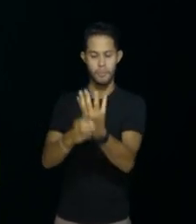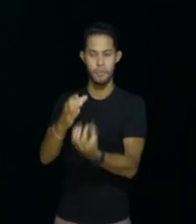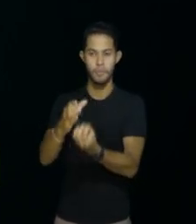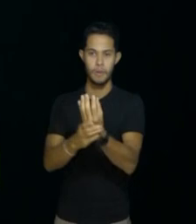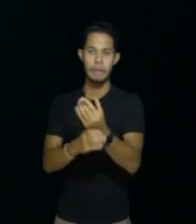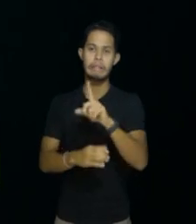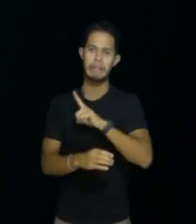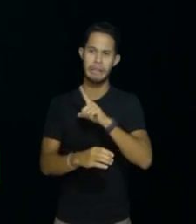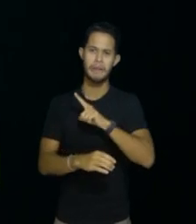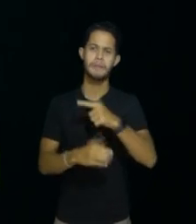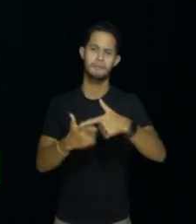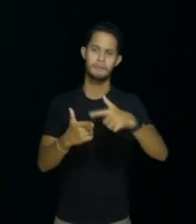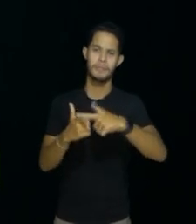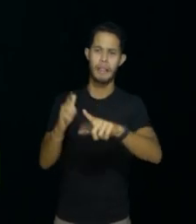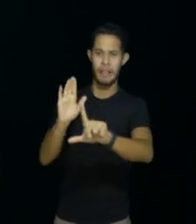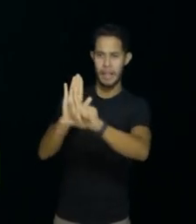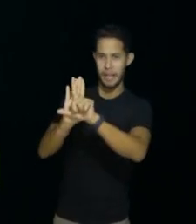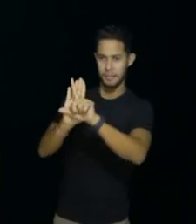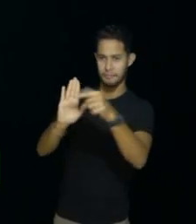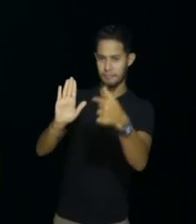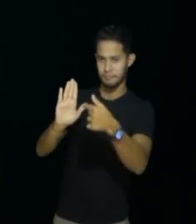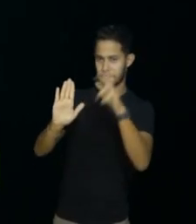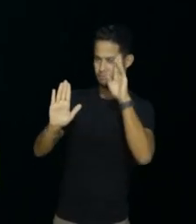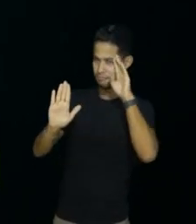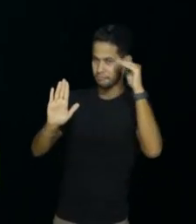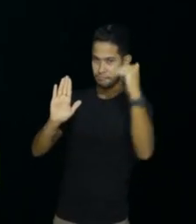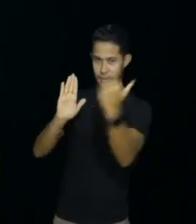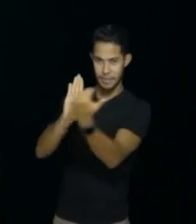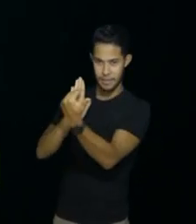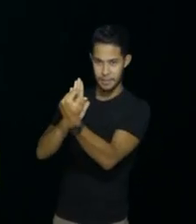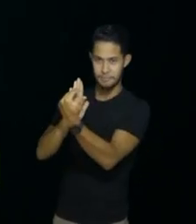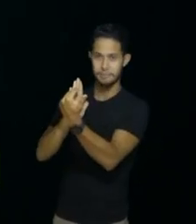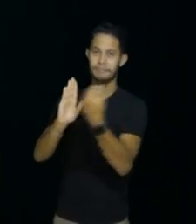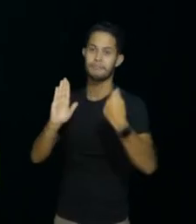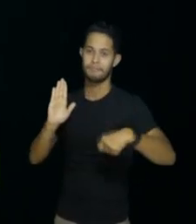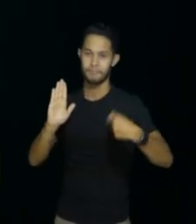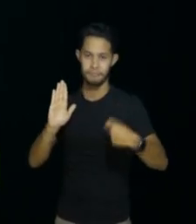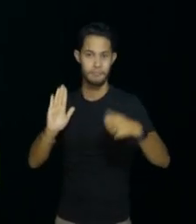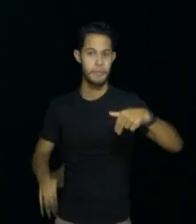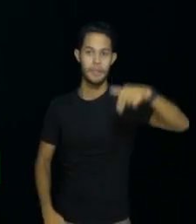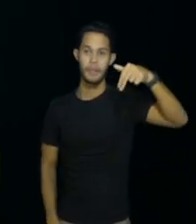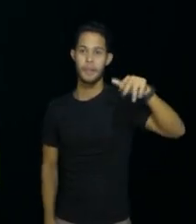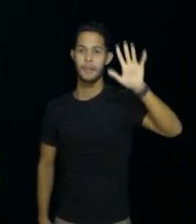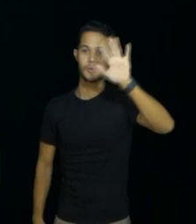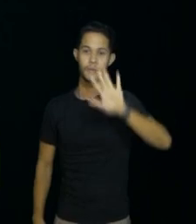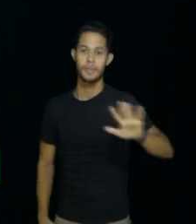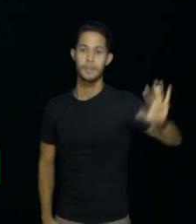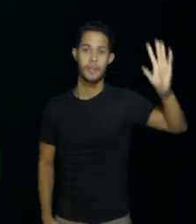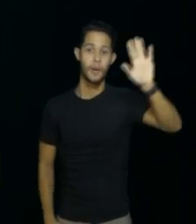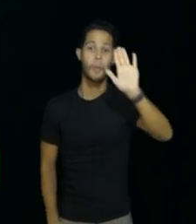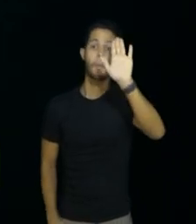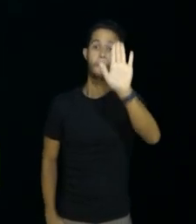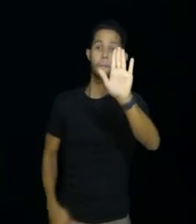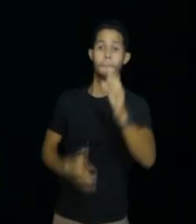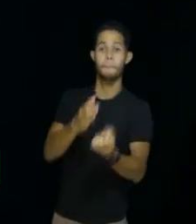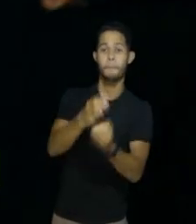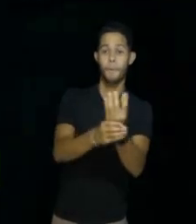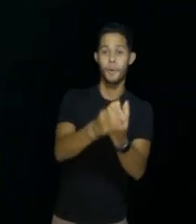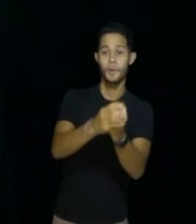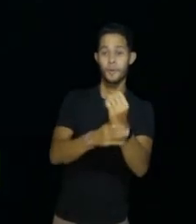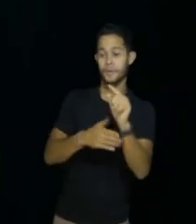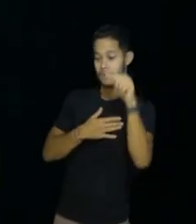legislação onde nós tínhamos que respeitar uma legislação, presidente, a nível nacional para produzir um produto regional. E